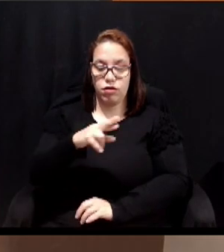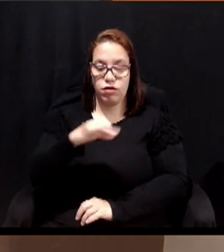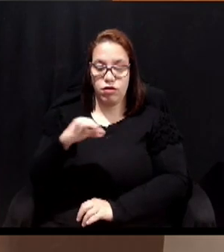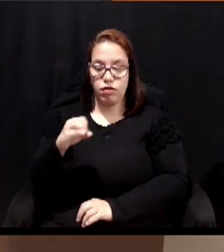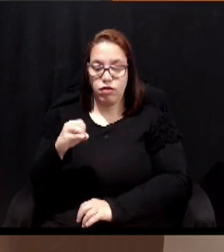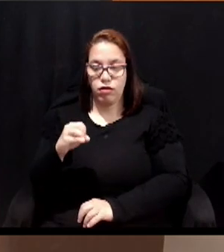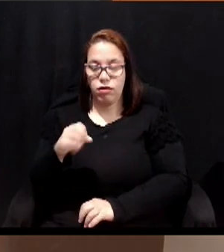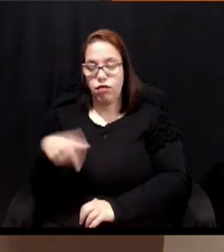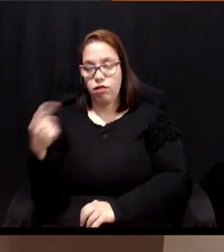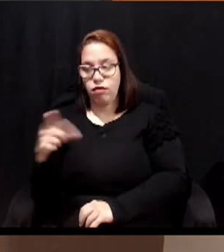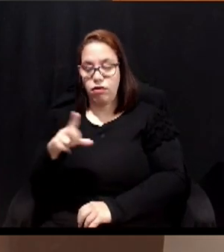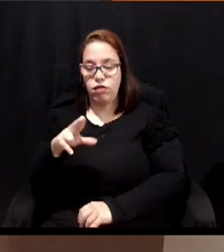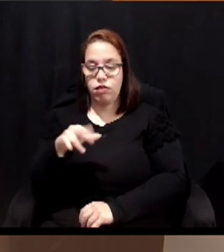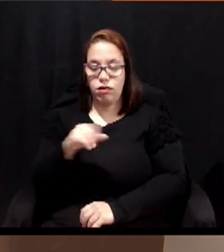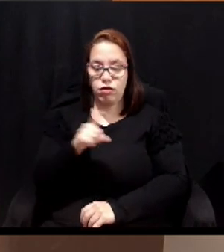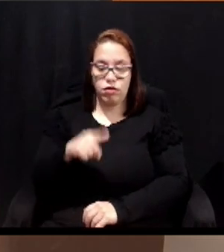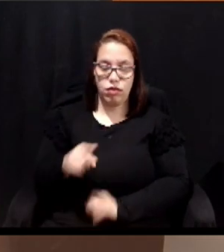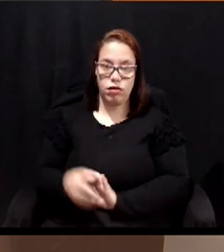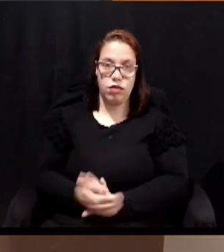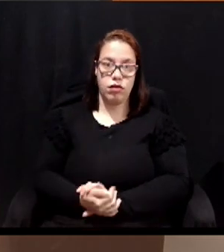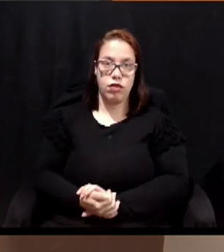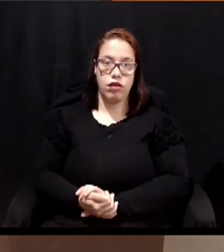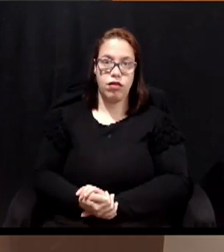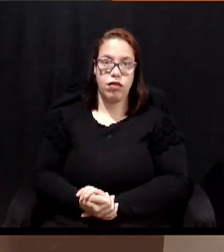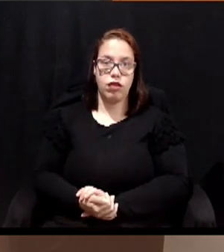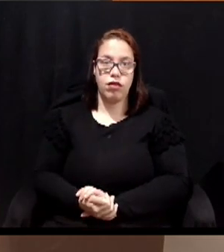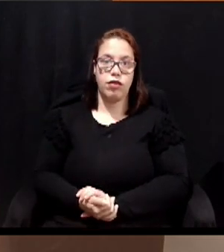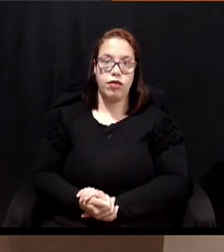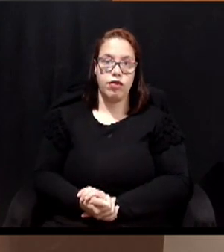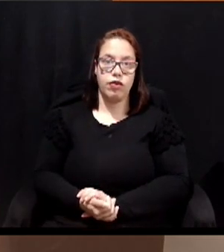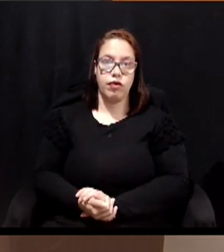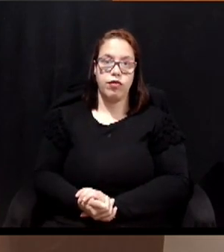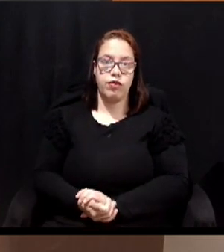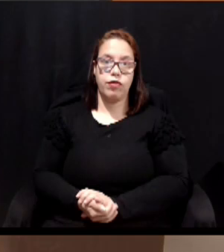Pode. Claro. Então, vereadora,